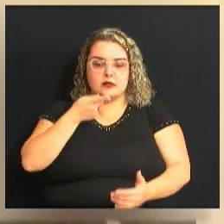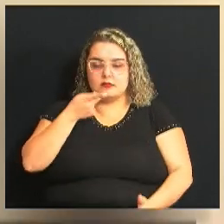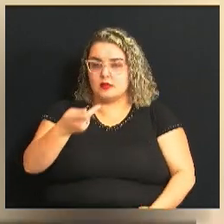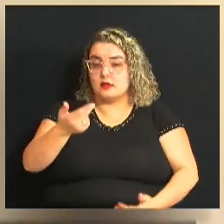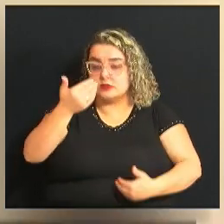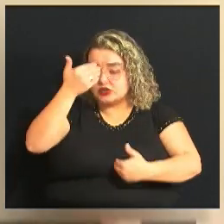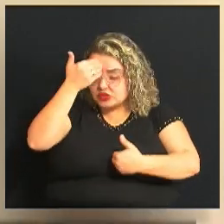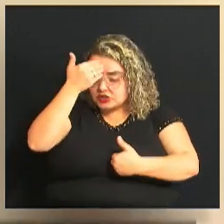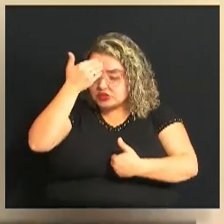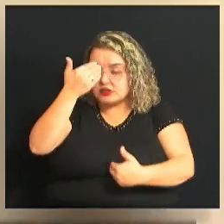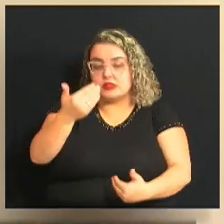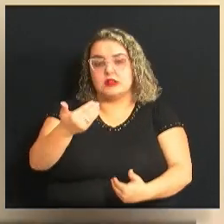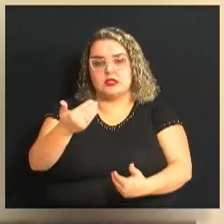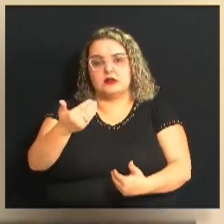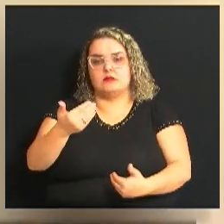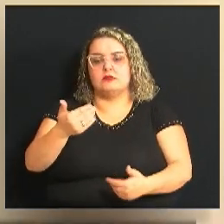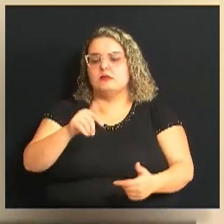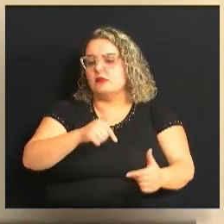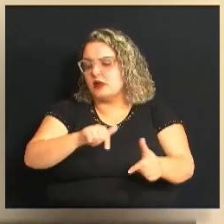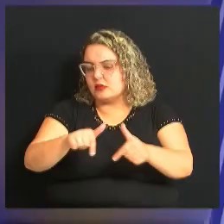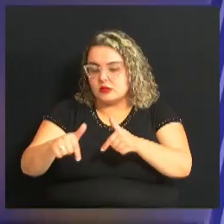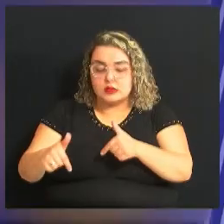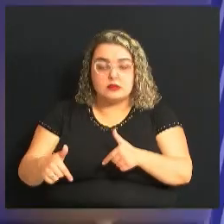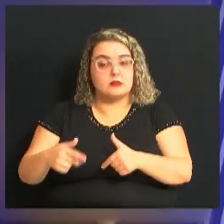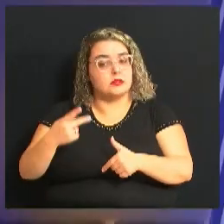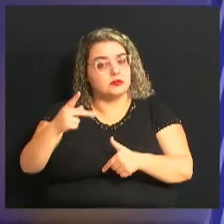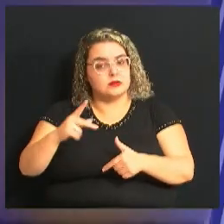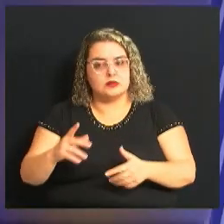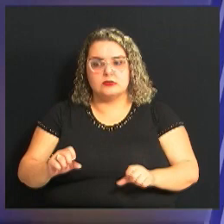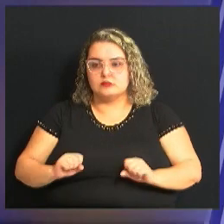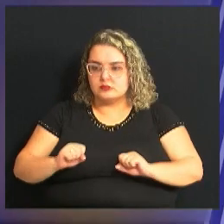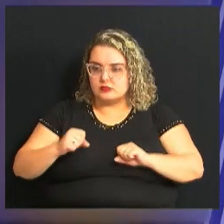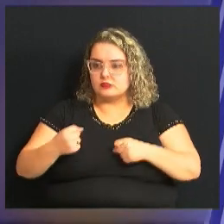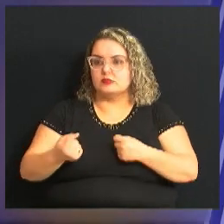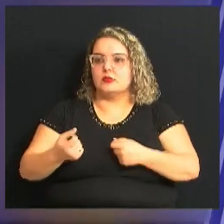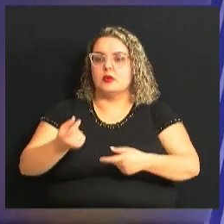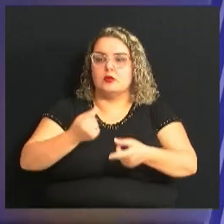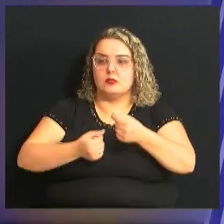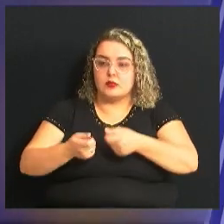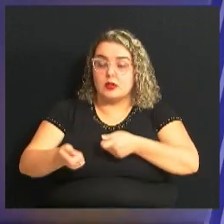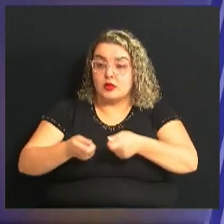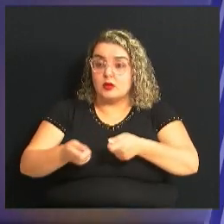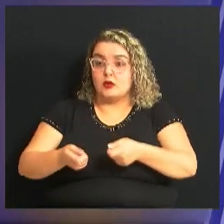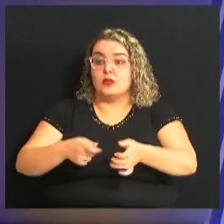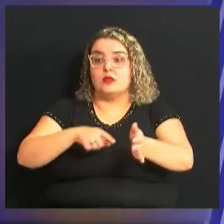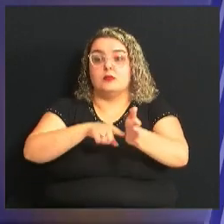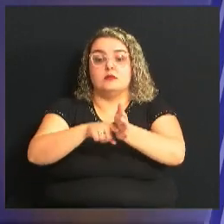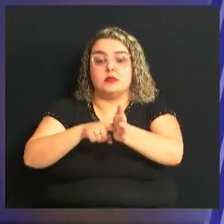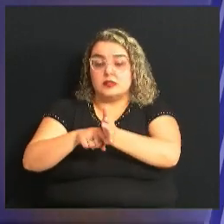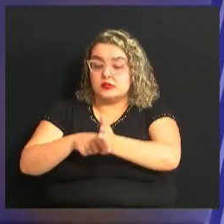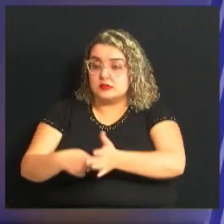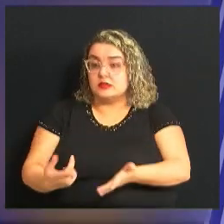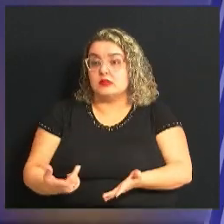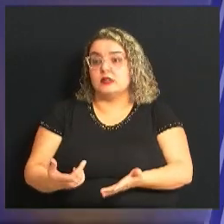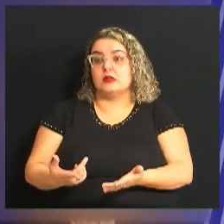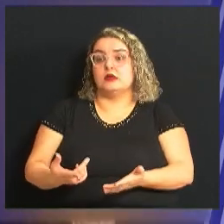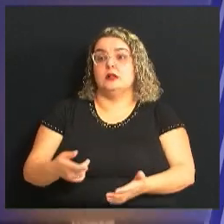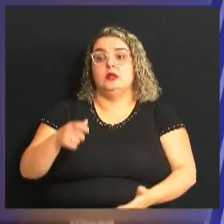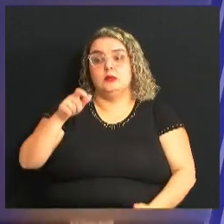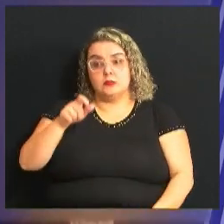gratidão pelo teu trabalho, pela tua dedicação como economista, como pesquisador, como alguém